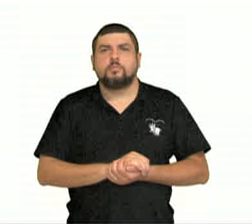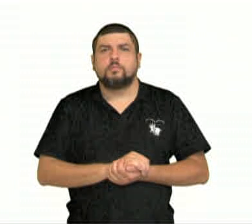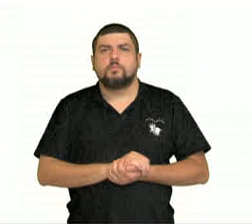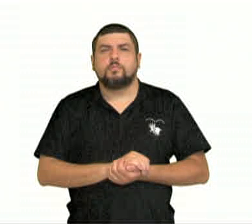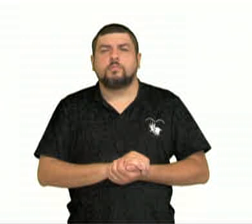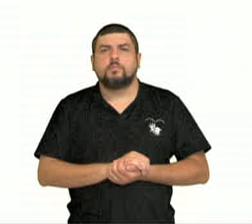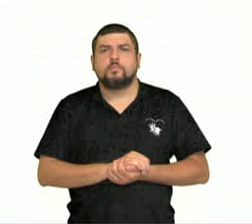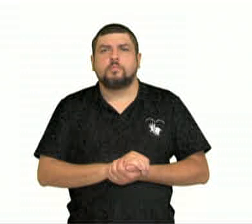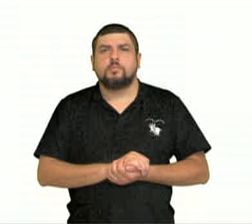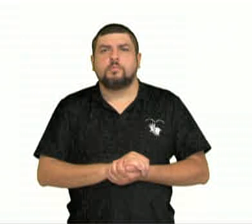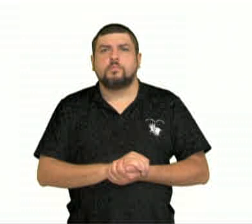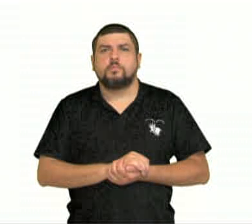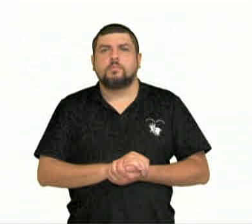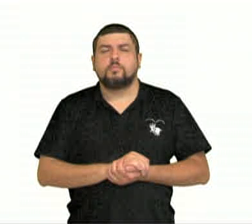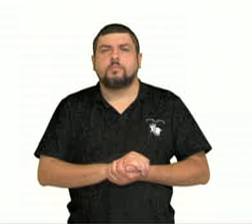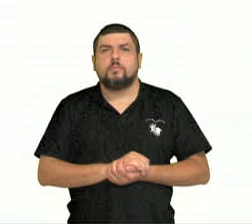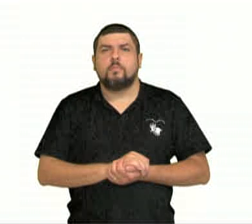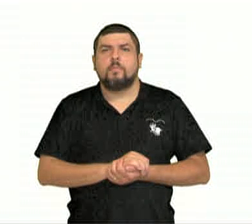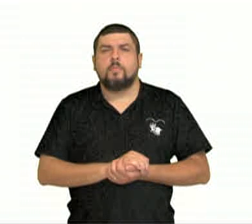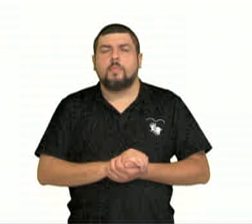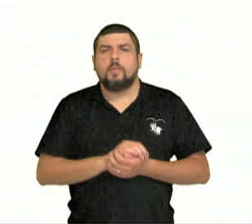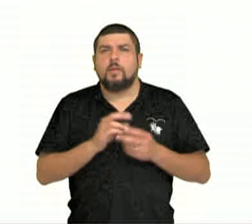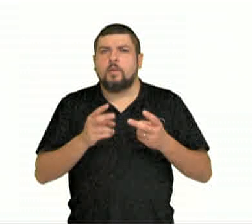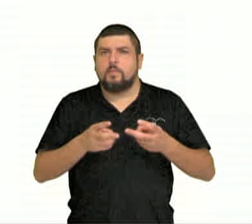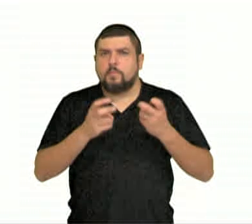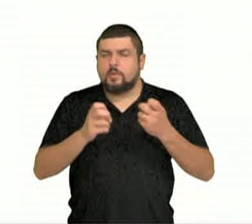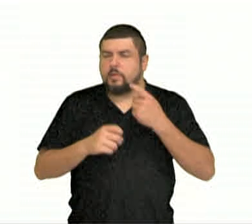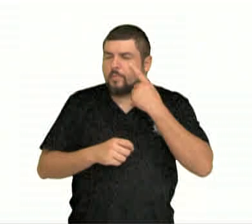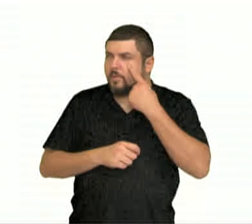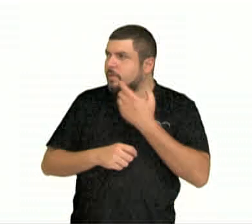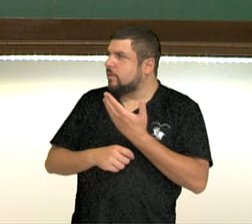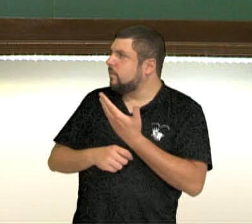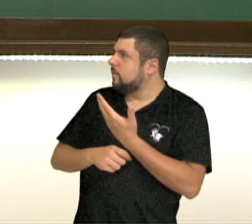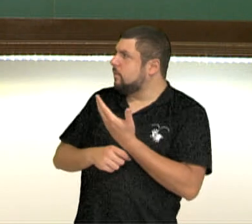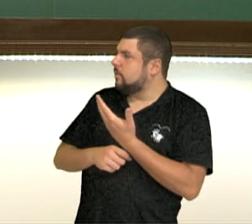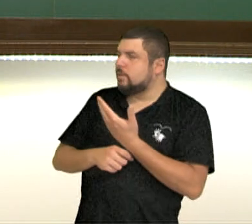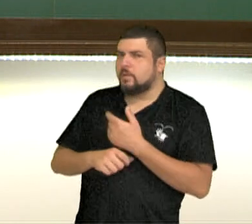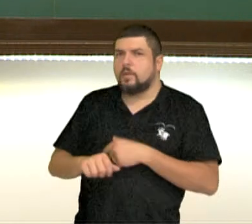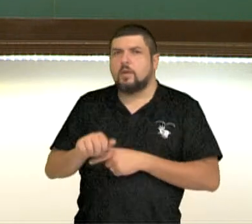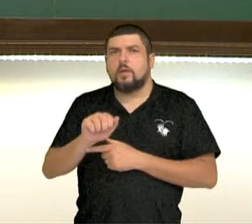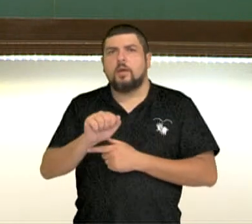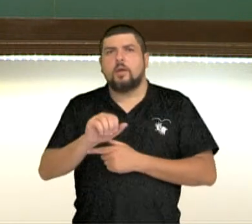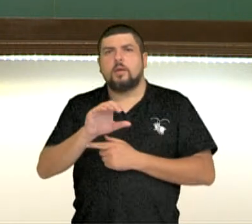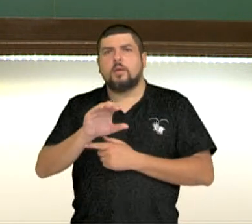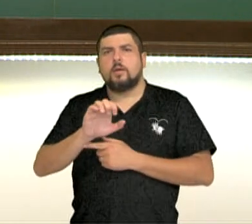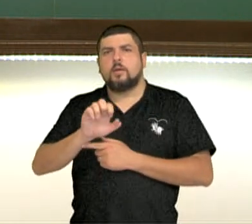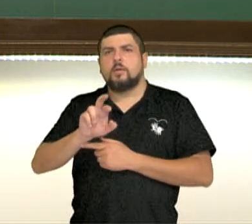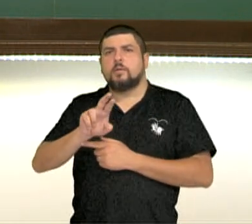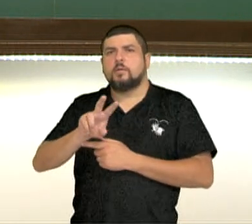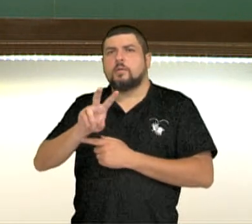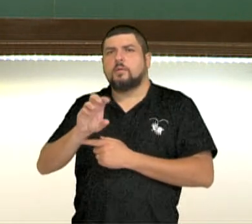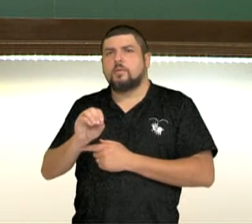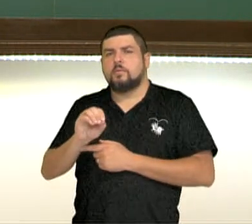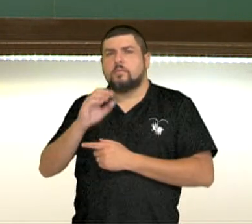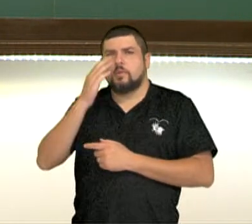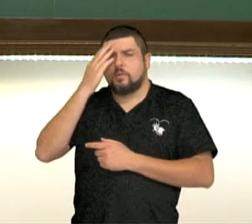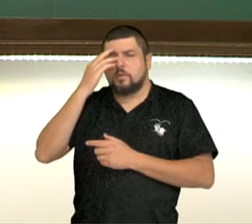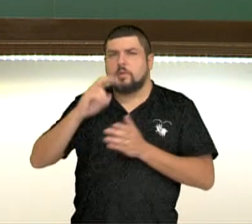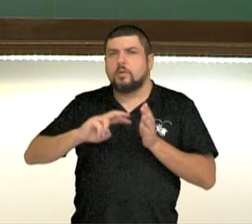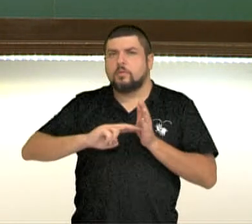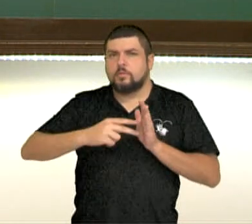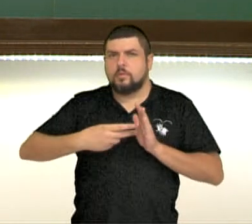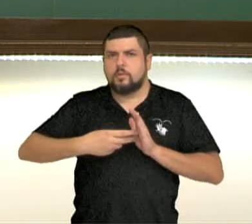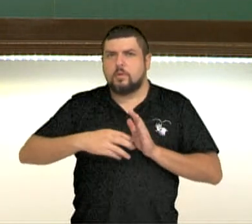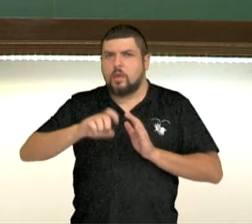Veja, aqui você encontra a palavra acervo. Você lembra o que é acervo? Sim, os materiais,